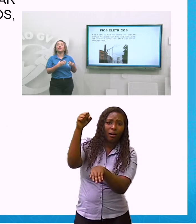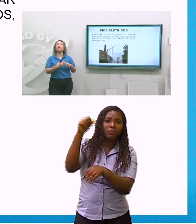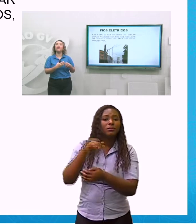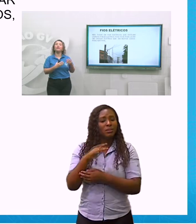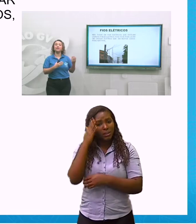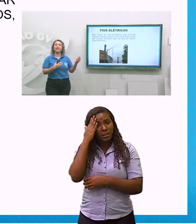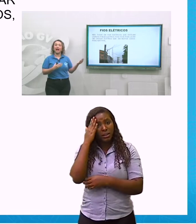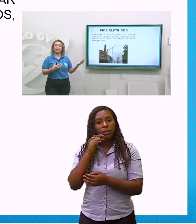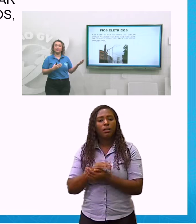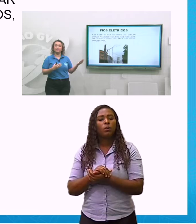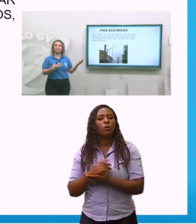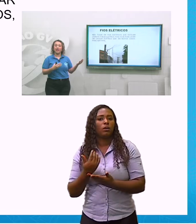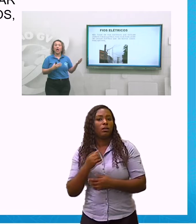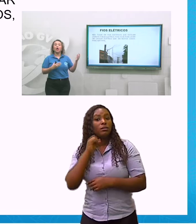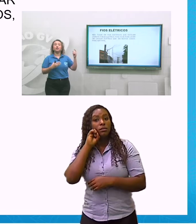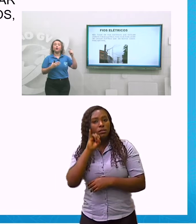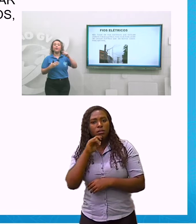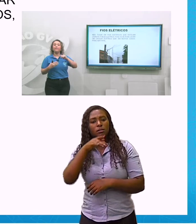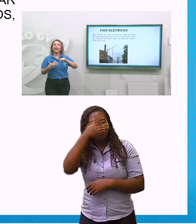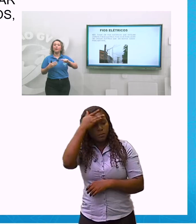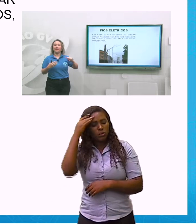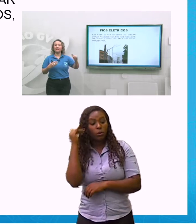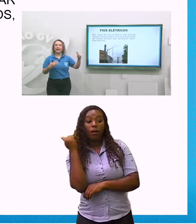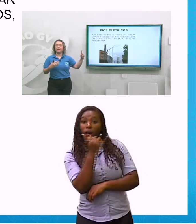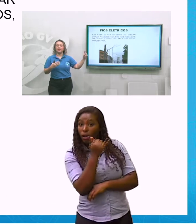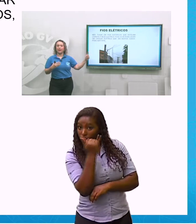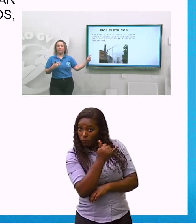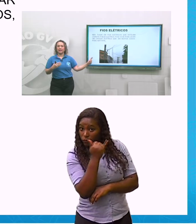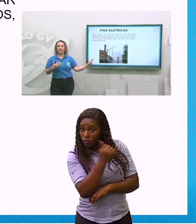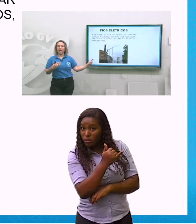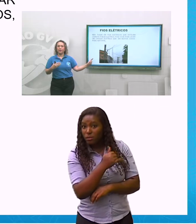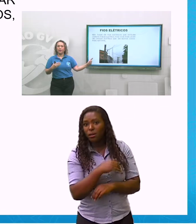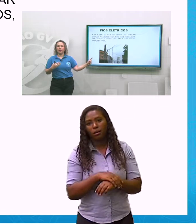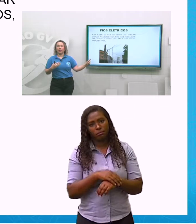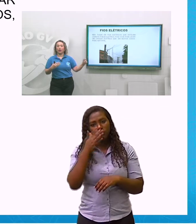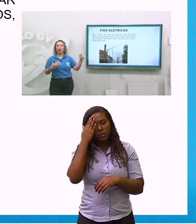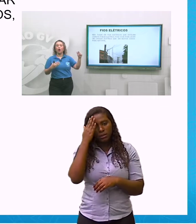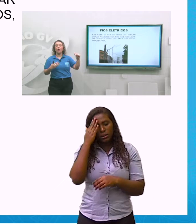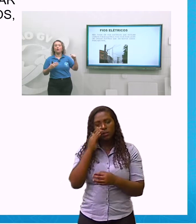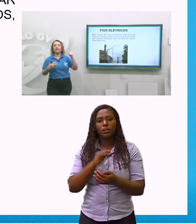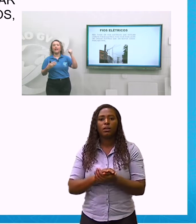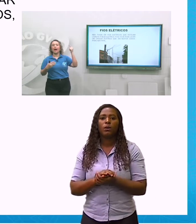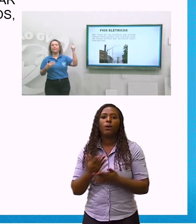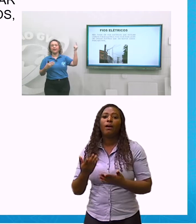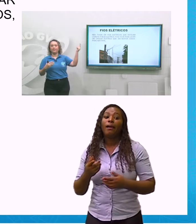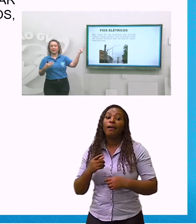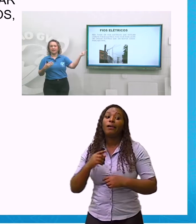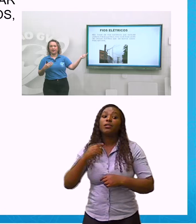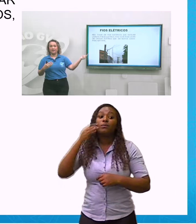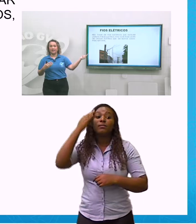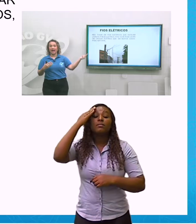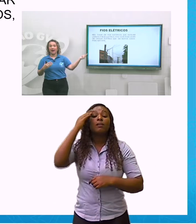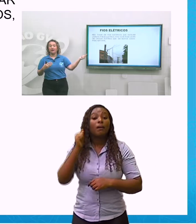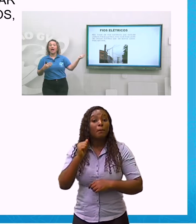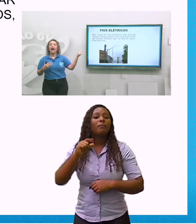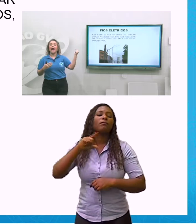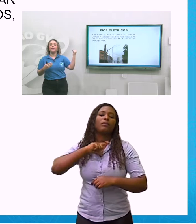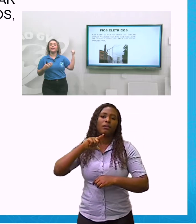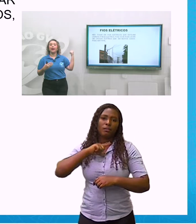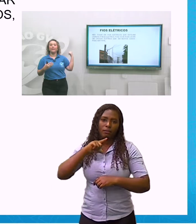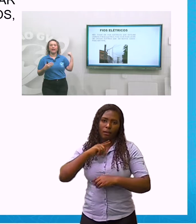reparos quando ela foi avisada. Se o primeiro pedestre que passar por ali logo ligar para a empresa e